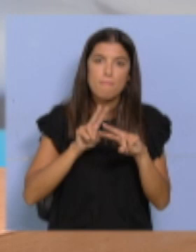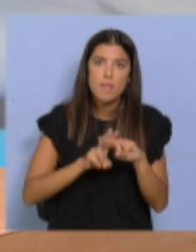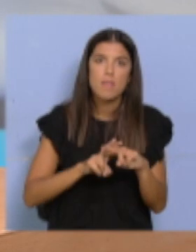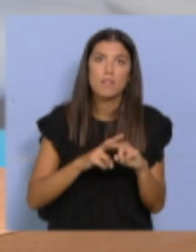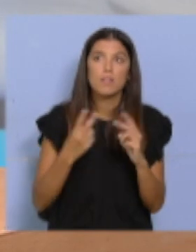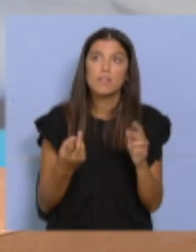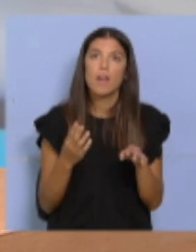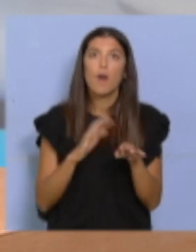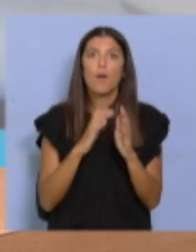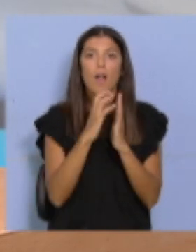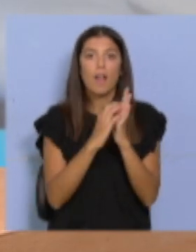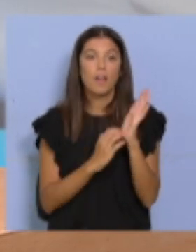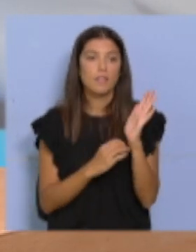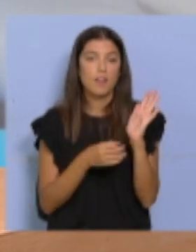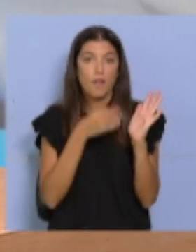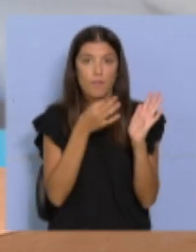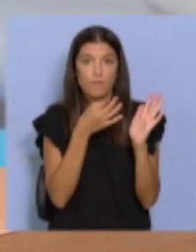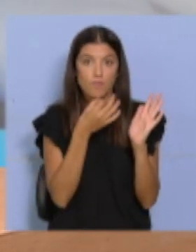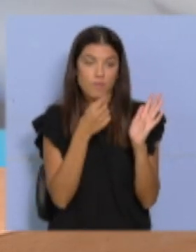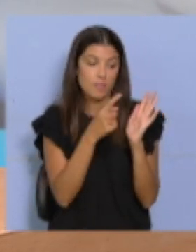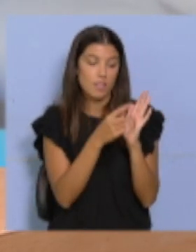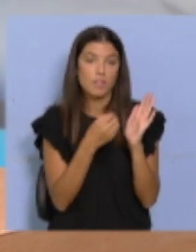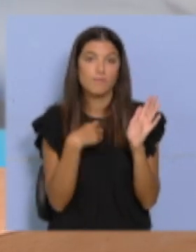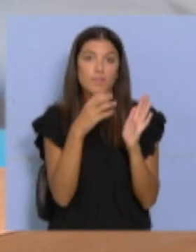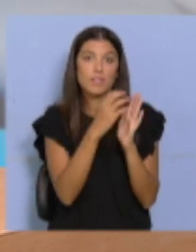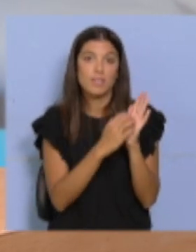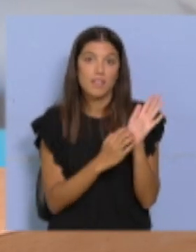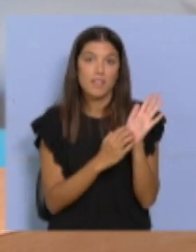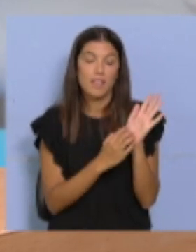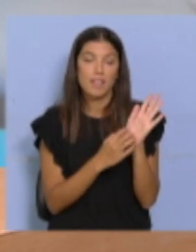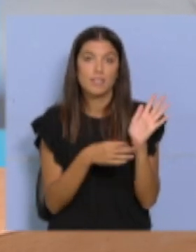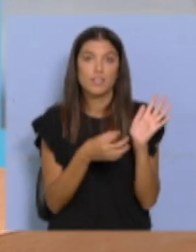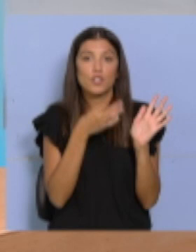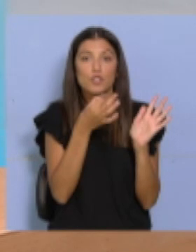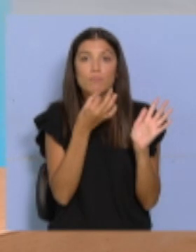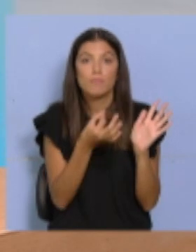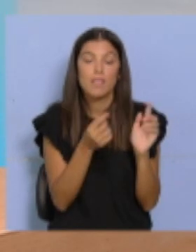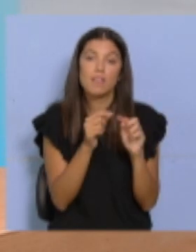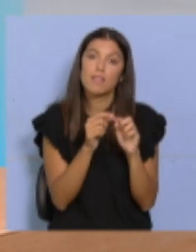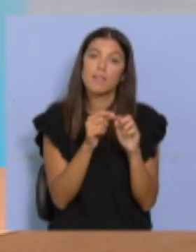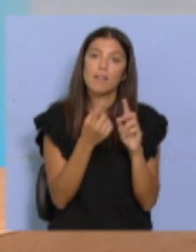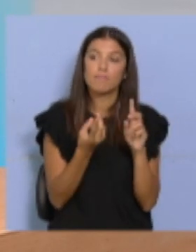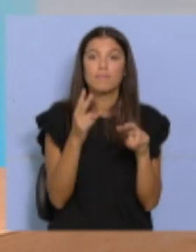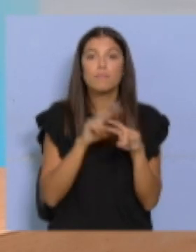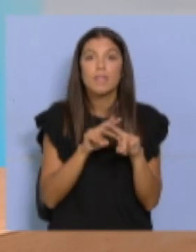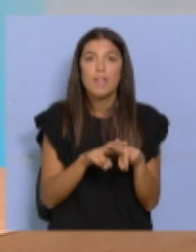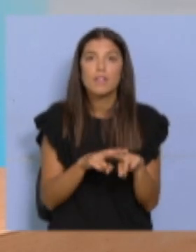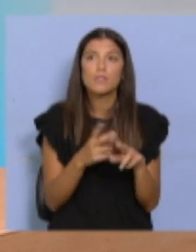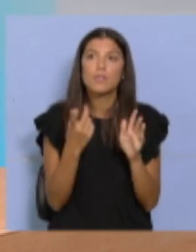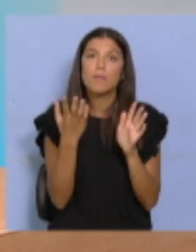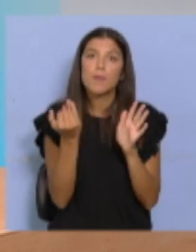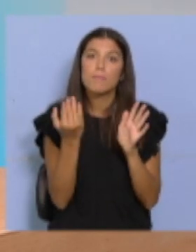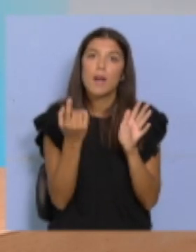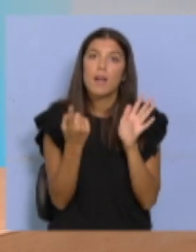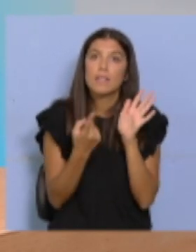contexto de prisão, onde ele sente que estava a passar por necessidades, e teve o apoio desta comunidade dos